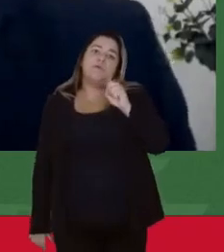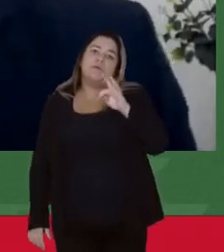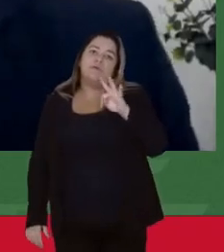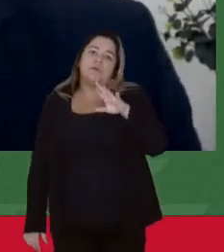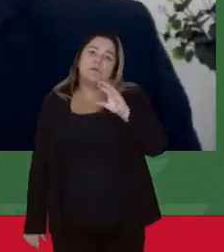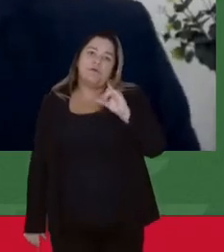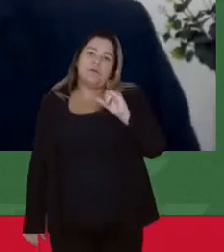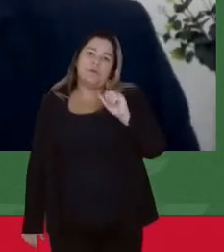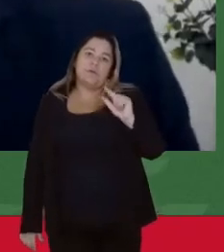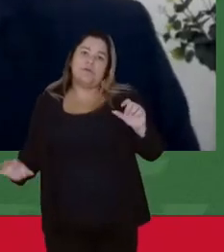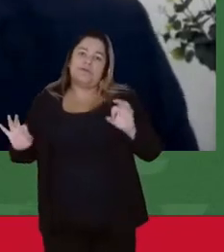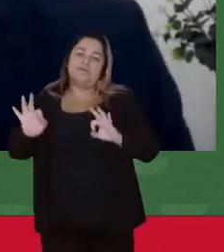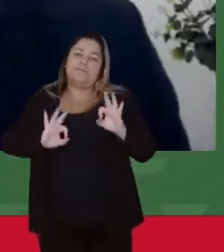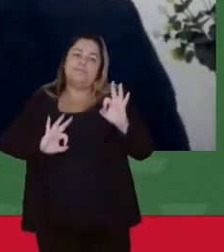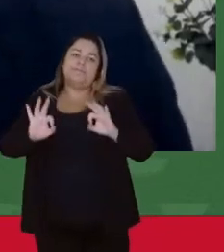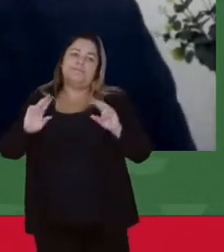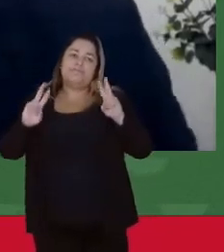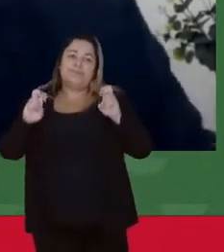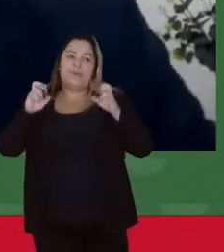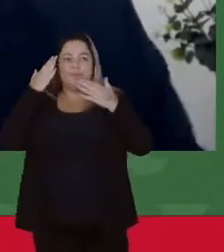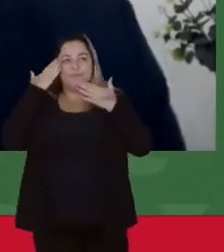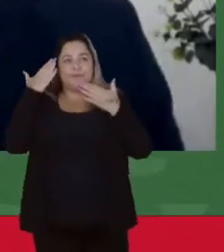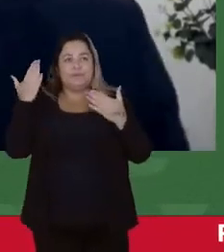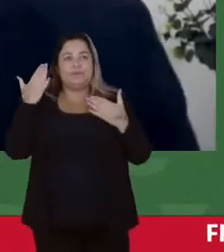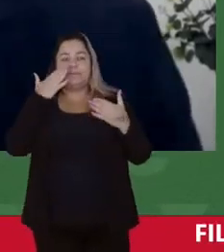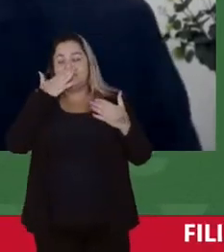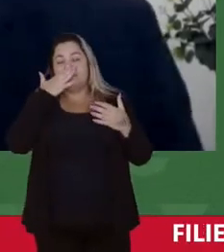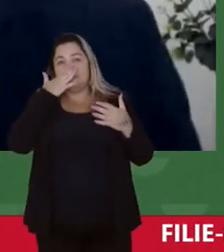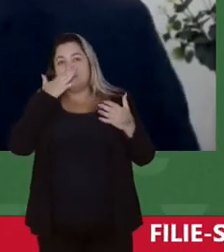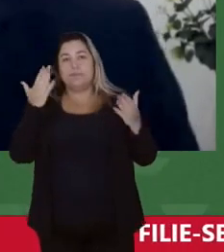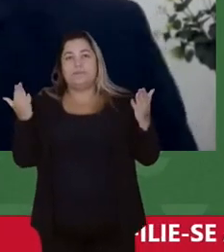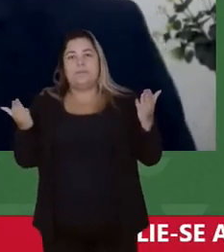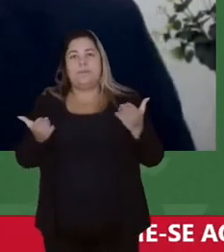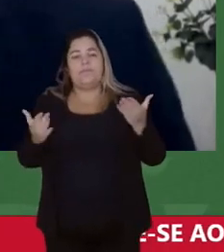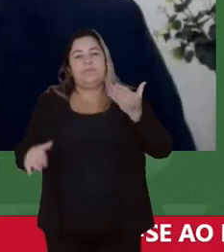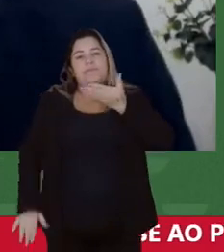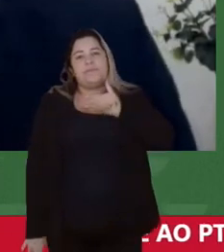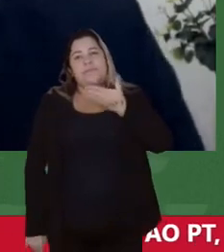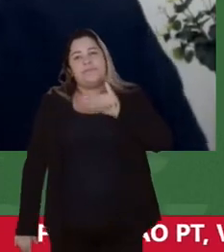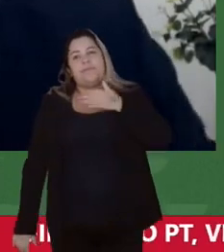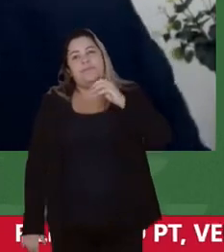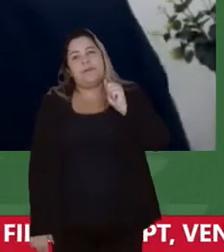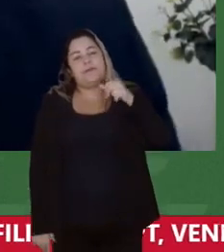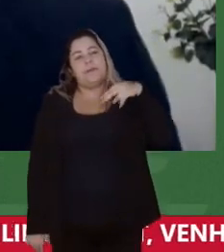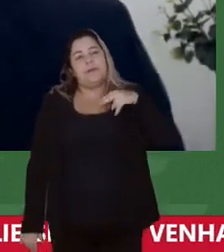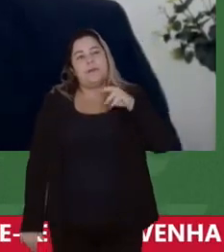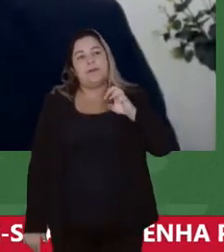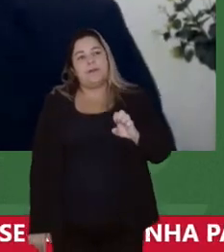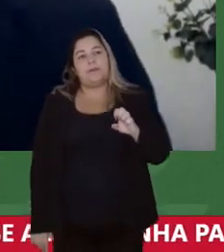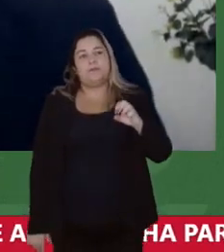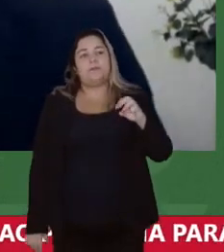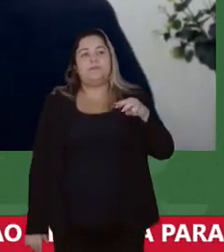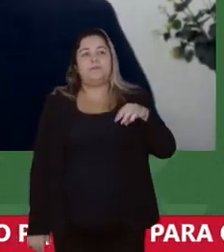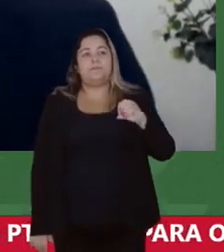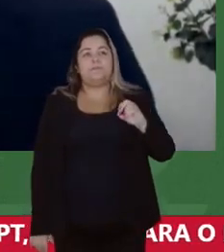para organizar esse seminário temático. Muito obrigado. Agora com a nossa companheira Anne Moura.